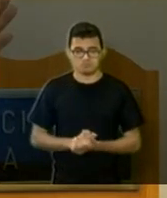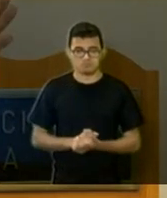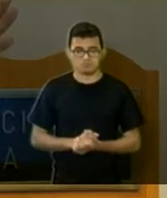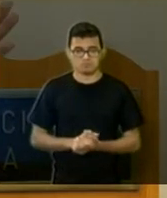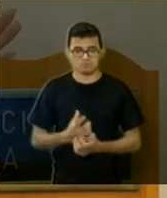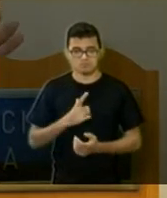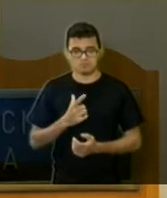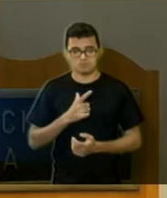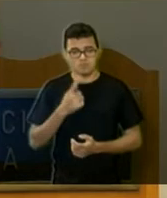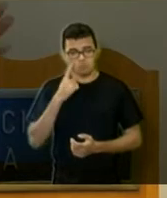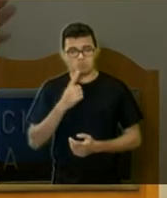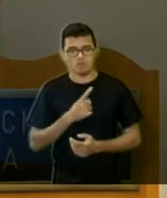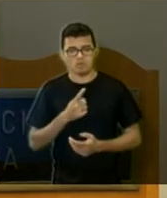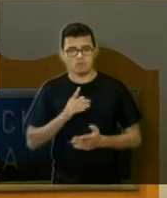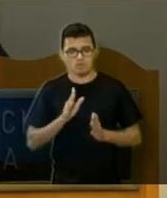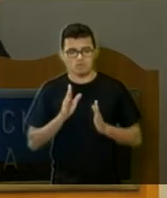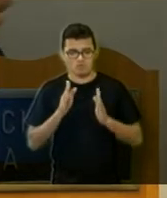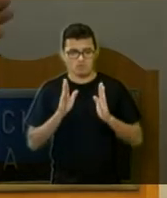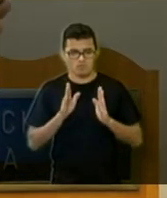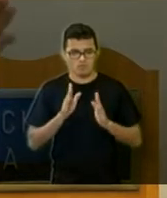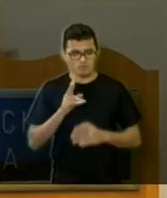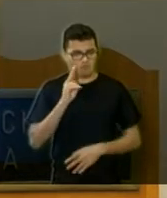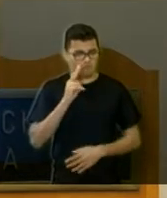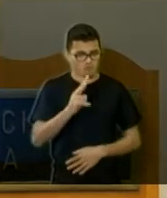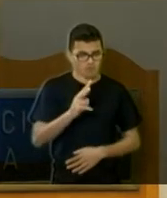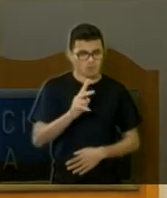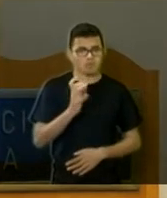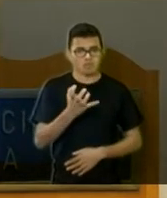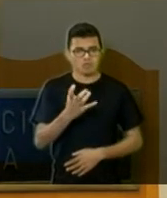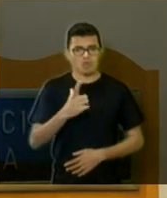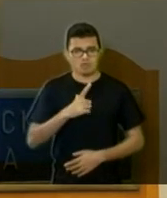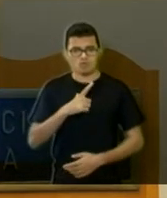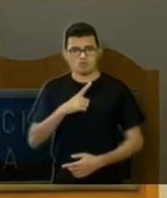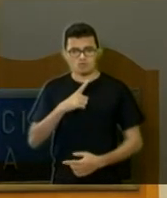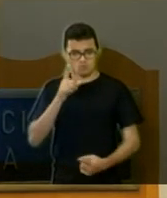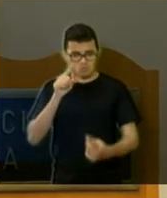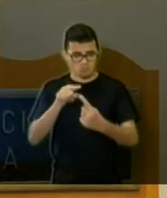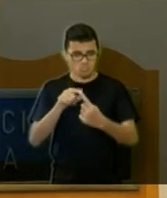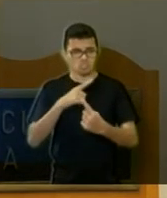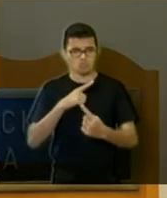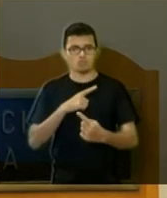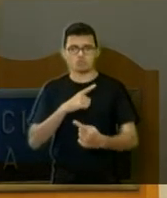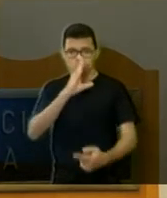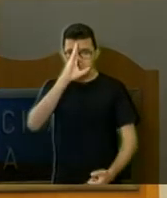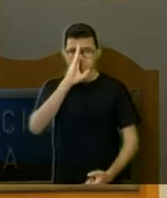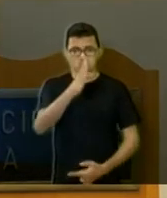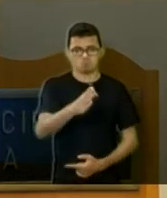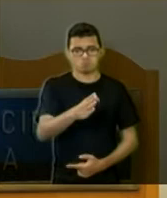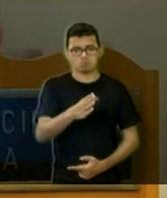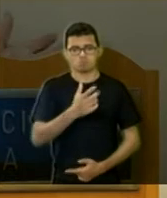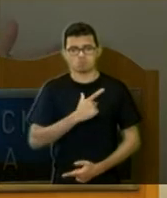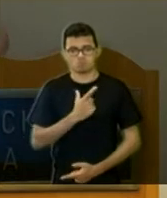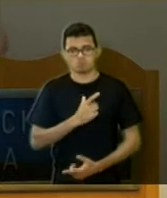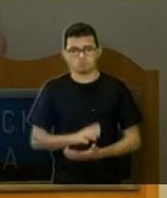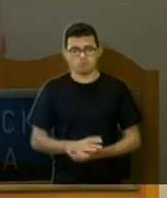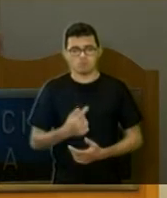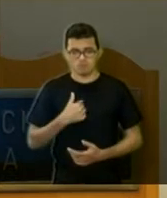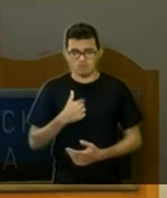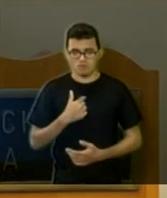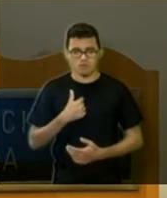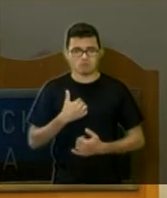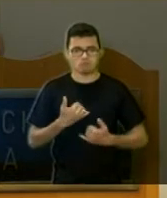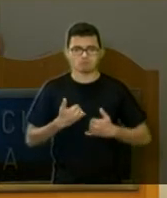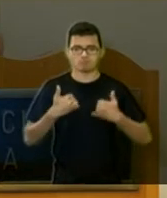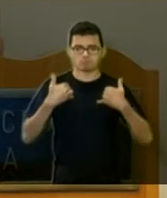visualizar o que se quer e partir para conseguir. Então eu me sinto muito honrado com